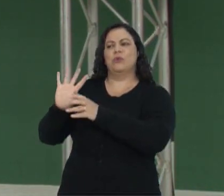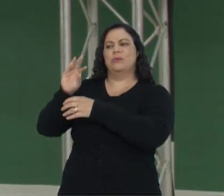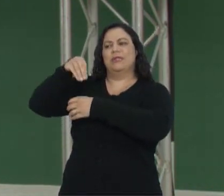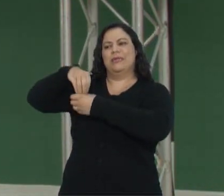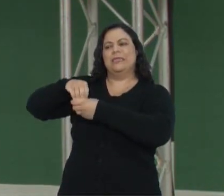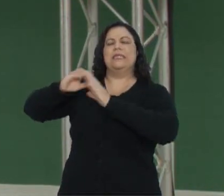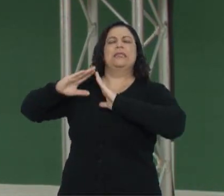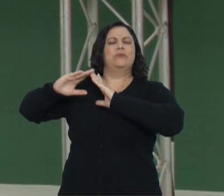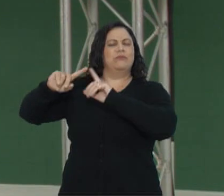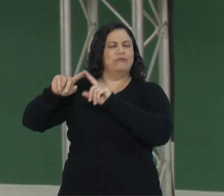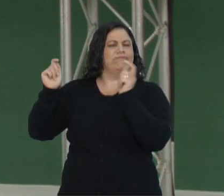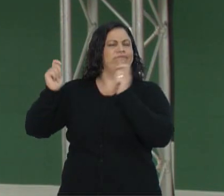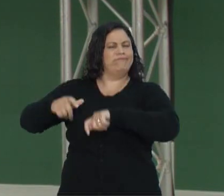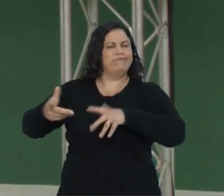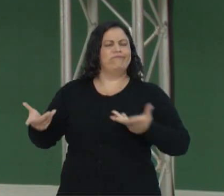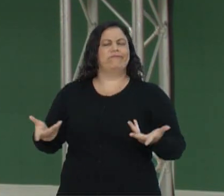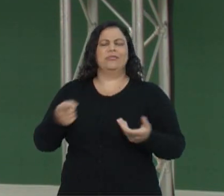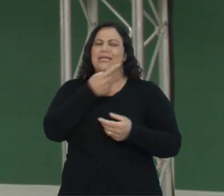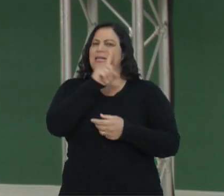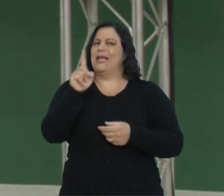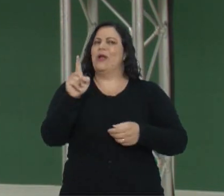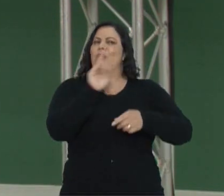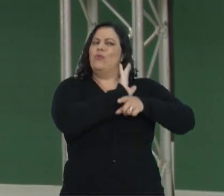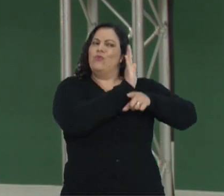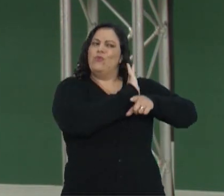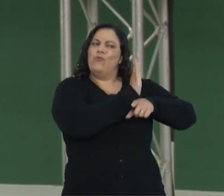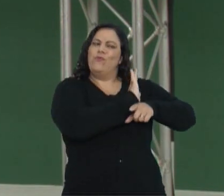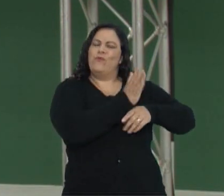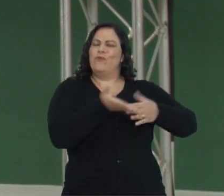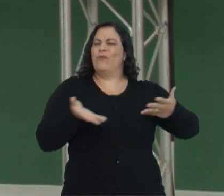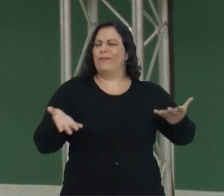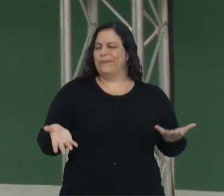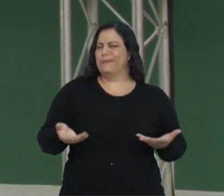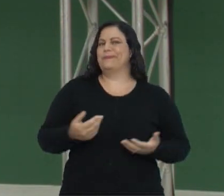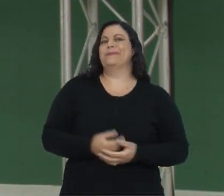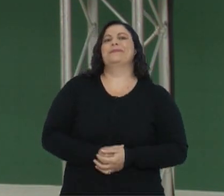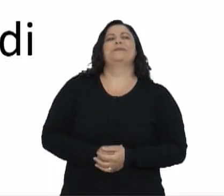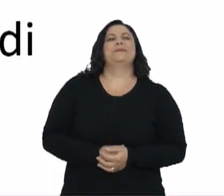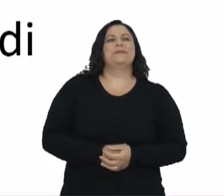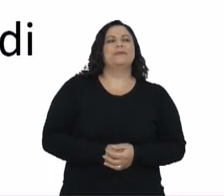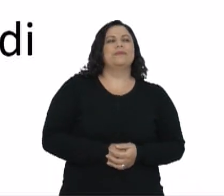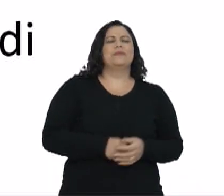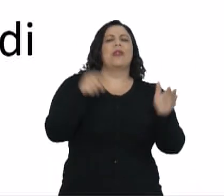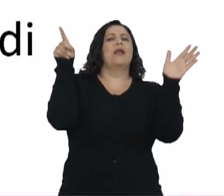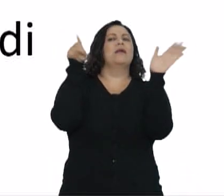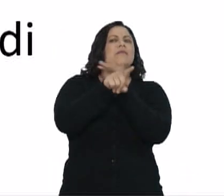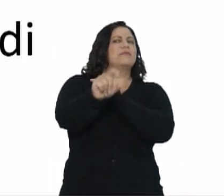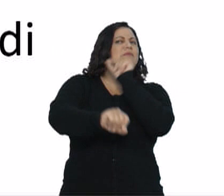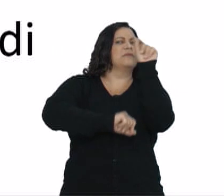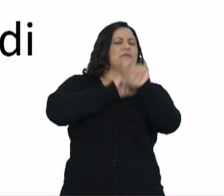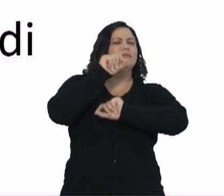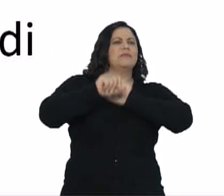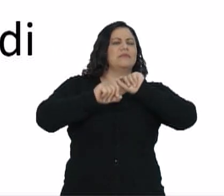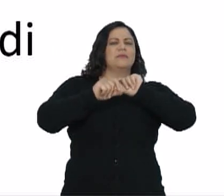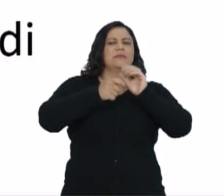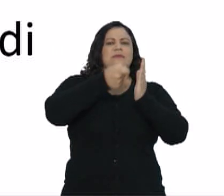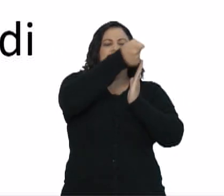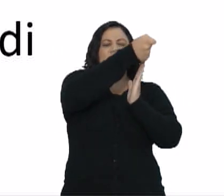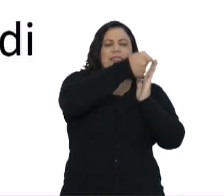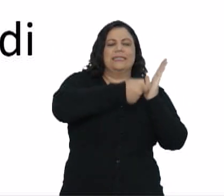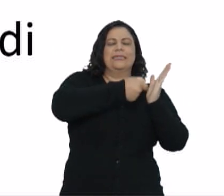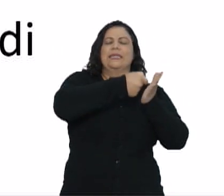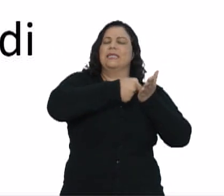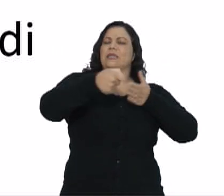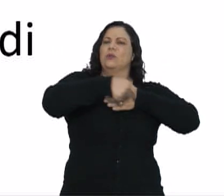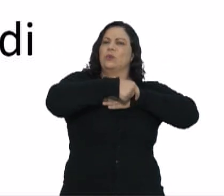suspense, né? Então, vamos continuar. Perguntinha. Que compositor da música barroca trabalhou